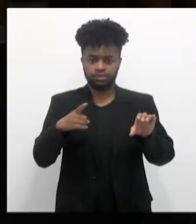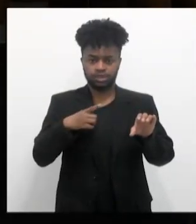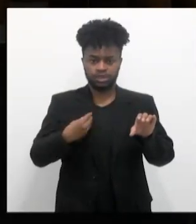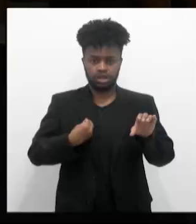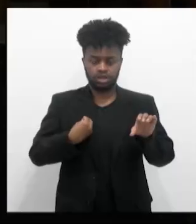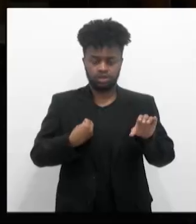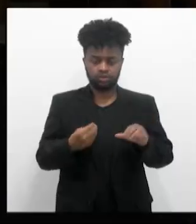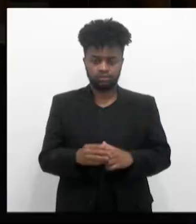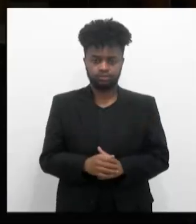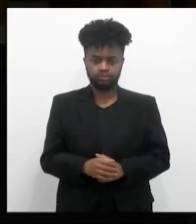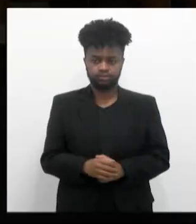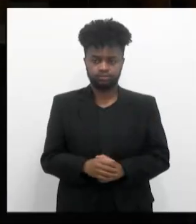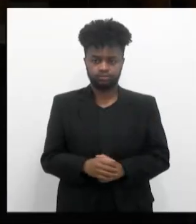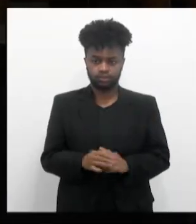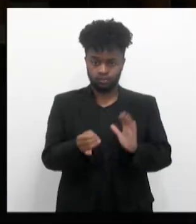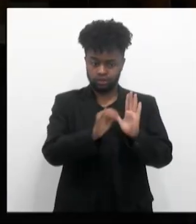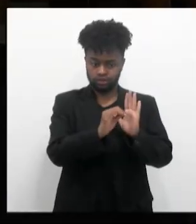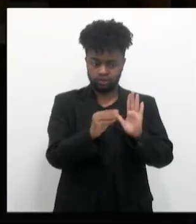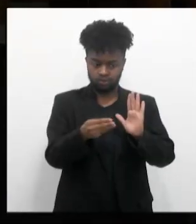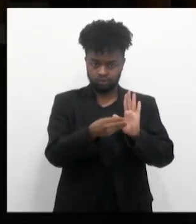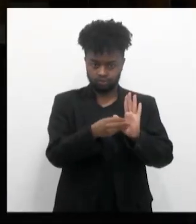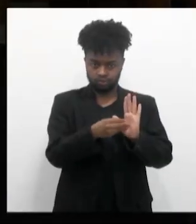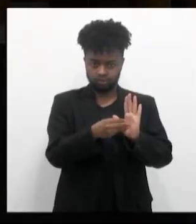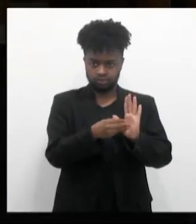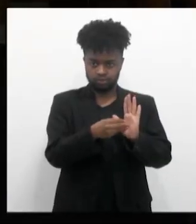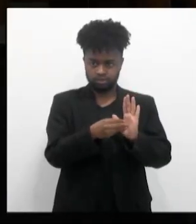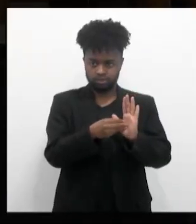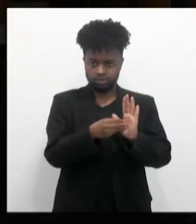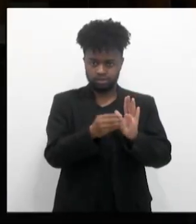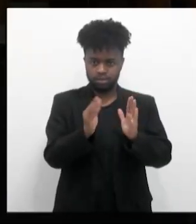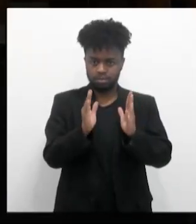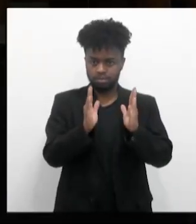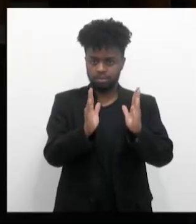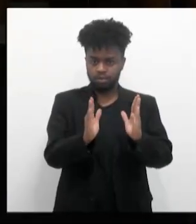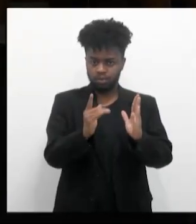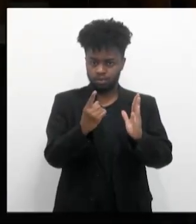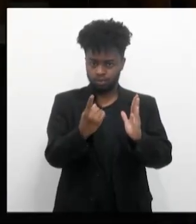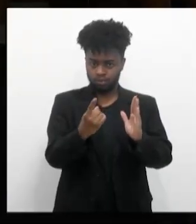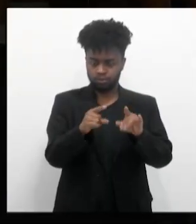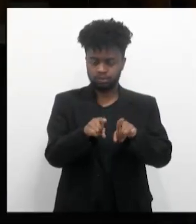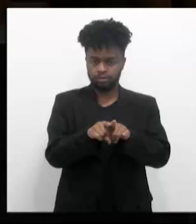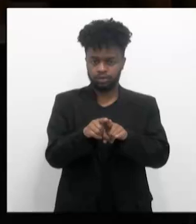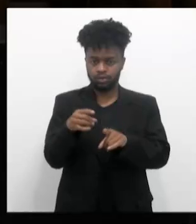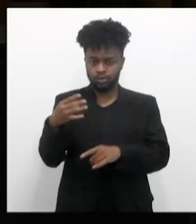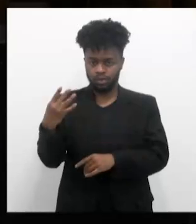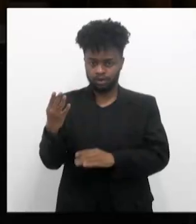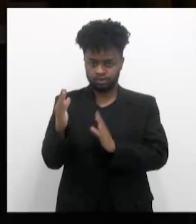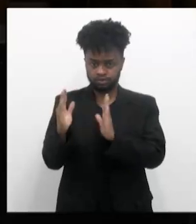existente, lá no edital, nos blocos 1 e 4.